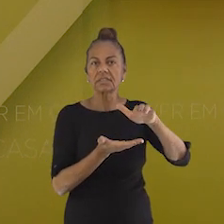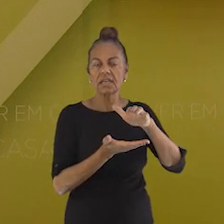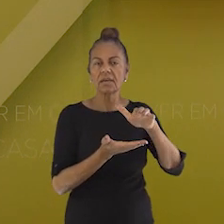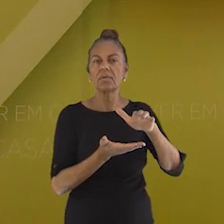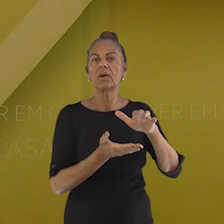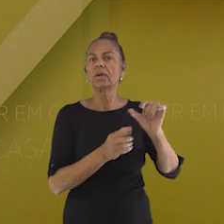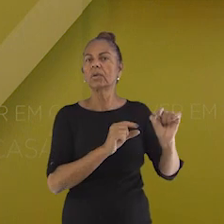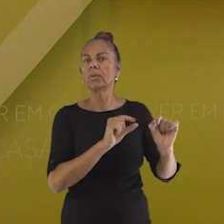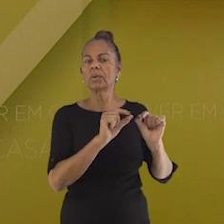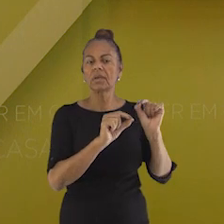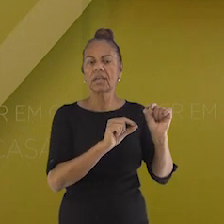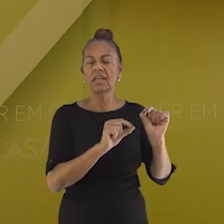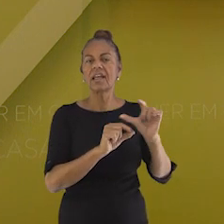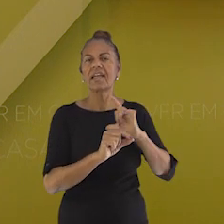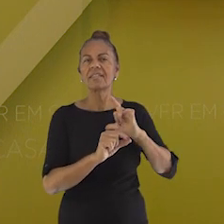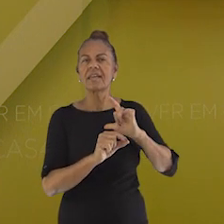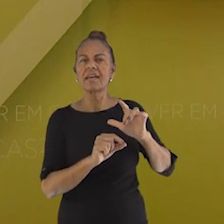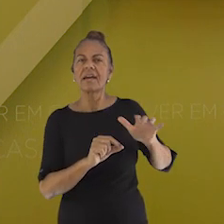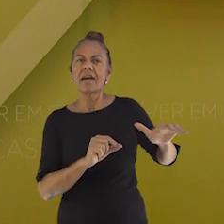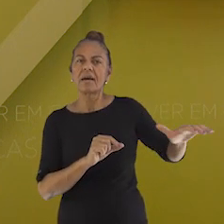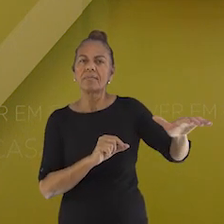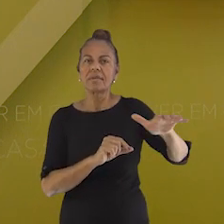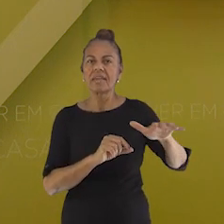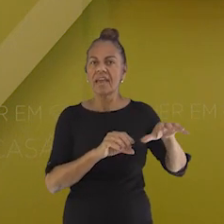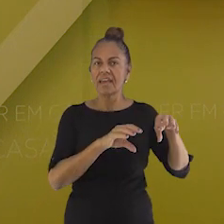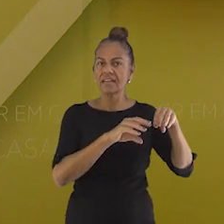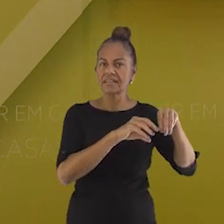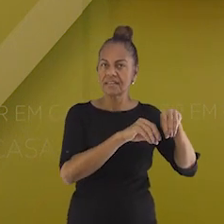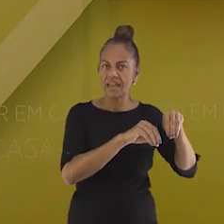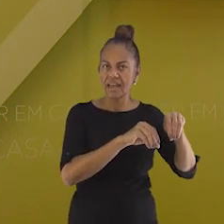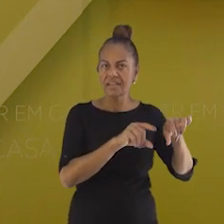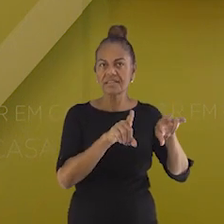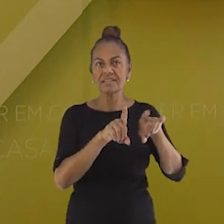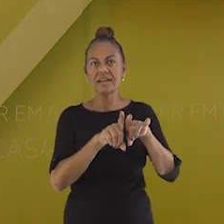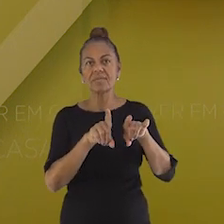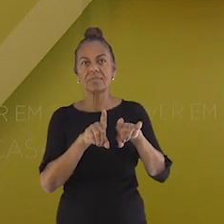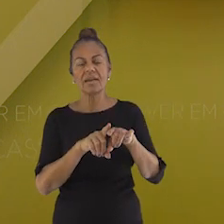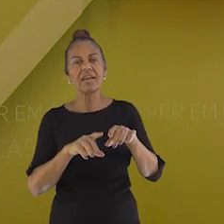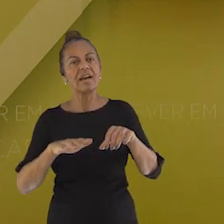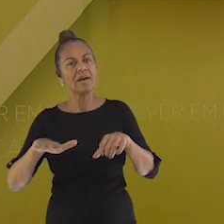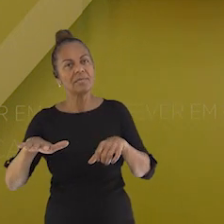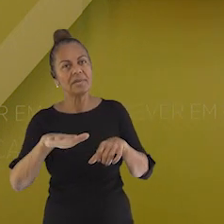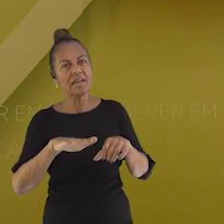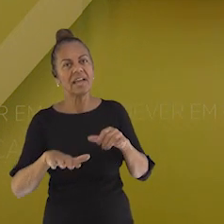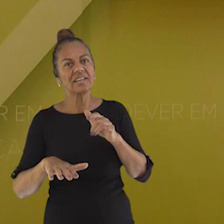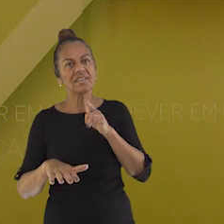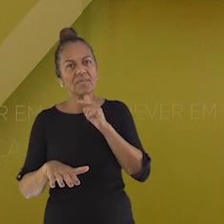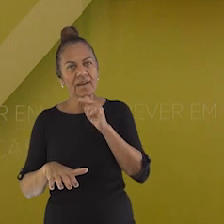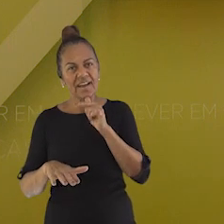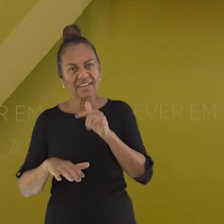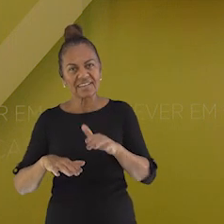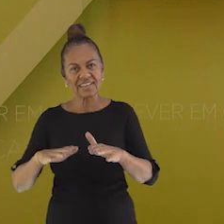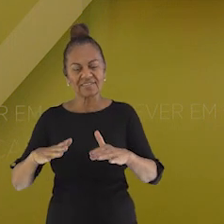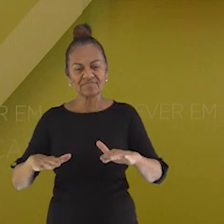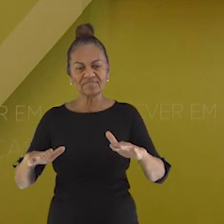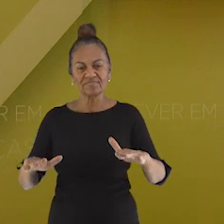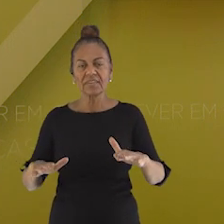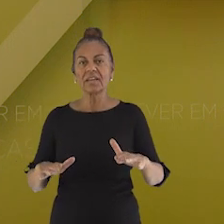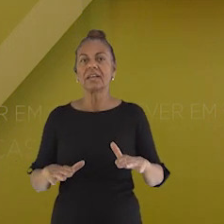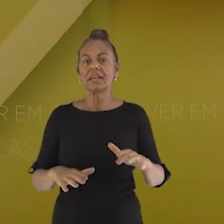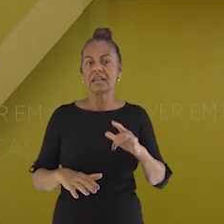costeiro de transição entre os ambientes terrestre e marinho, presentes em regiões tropicais